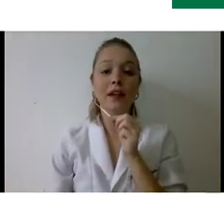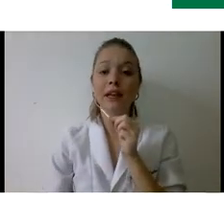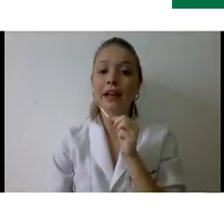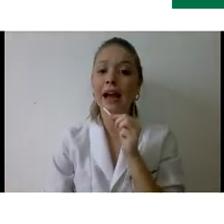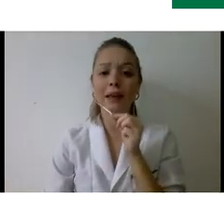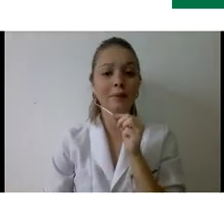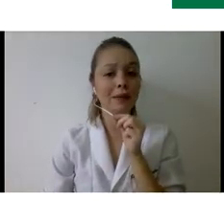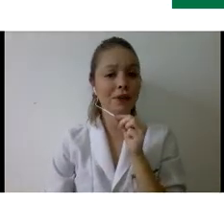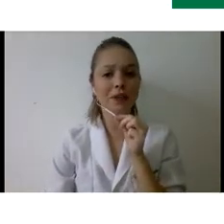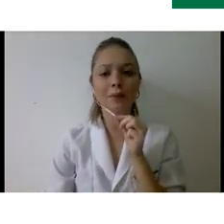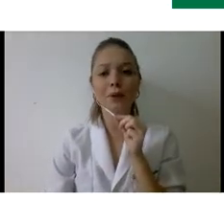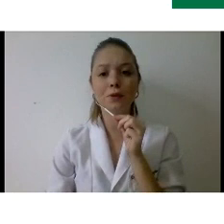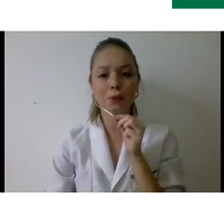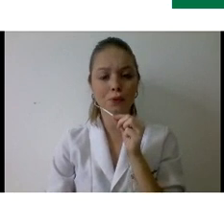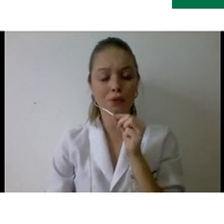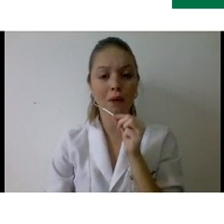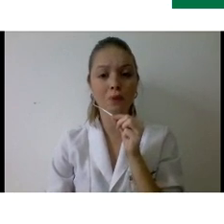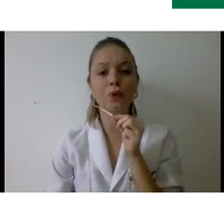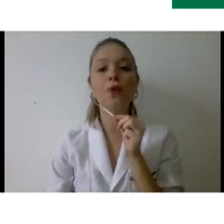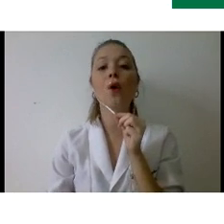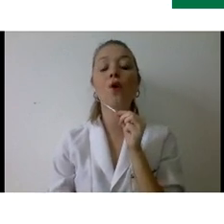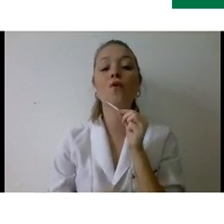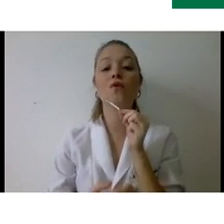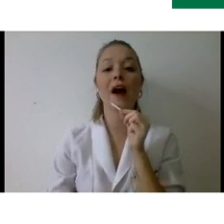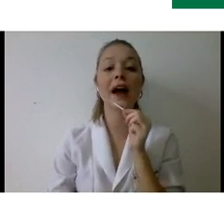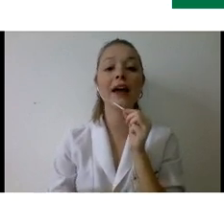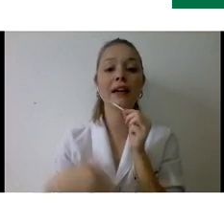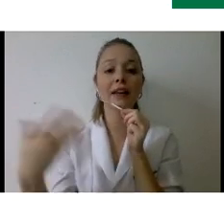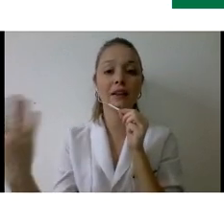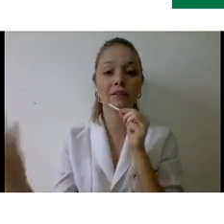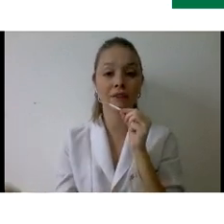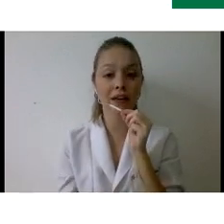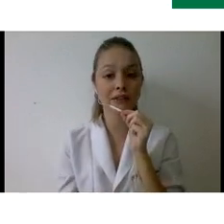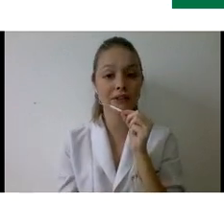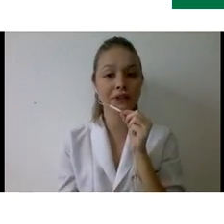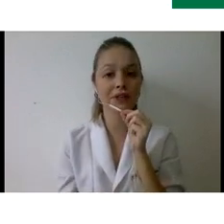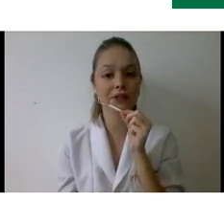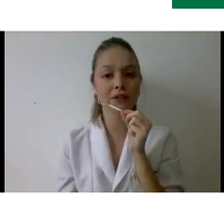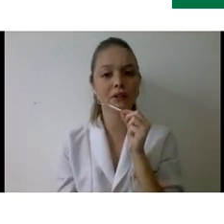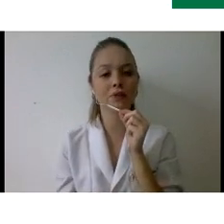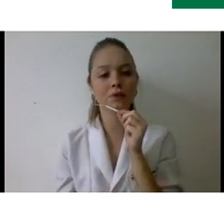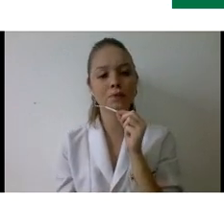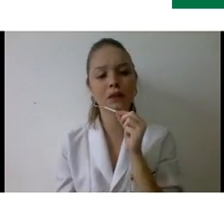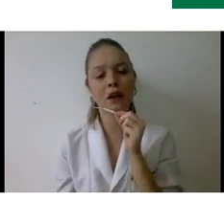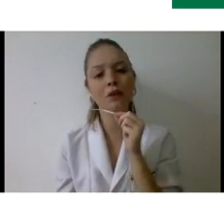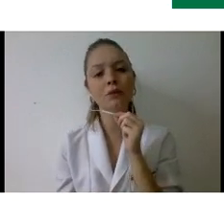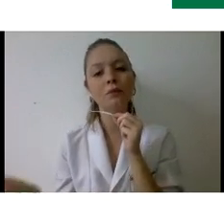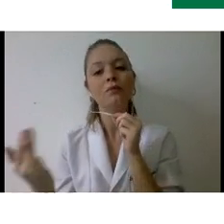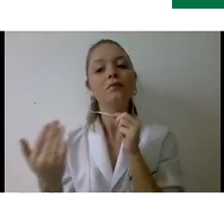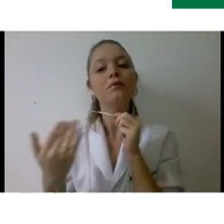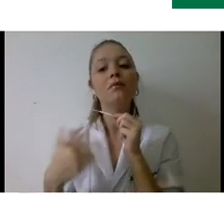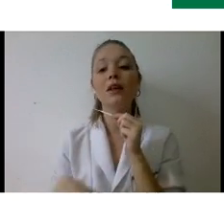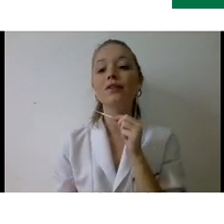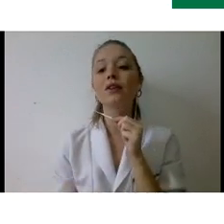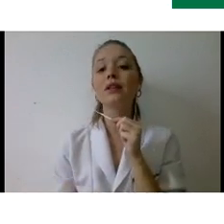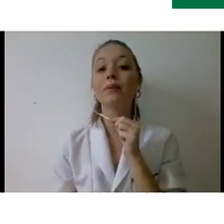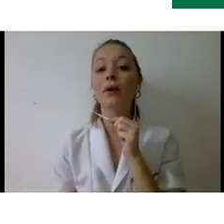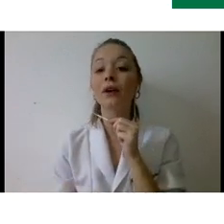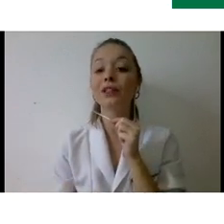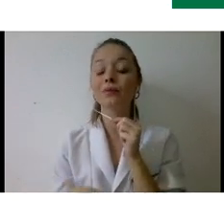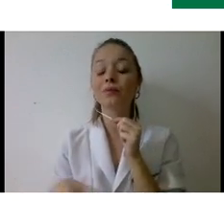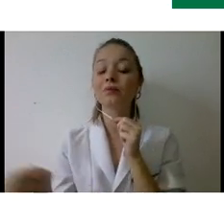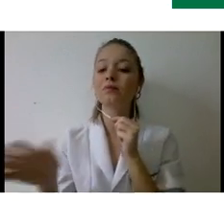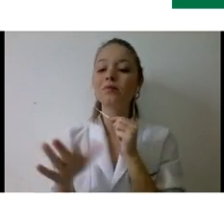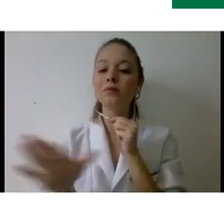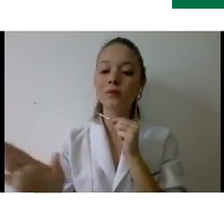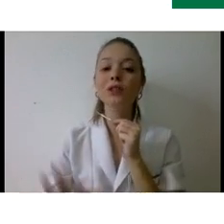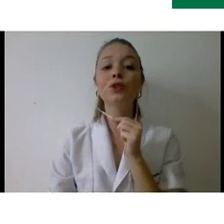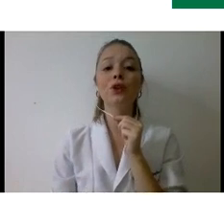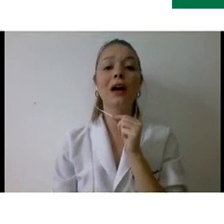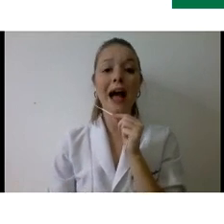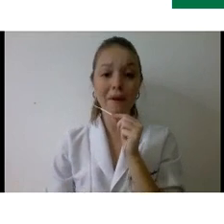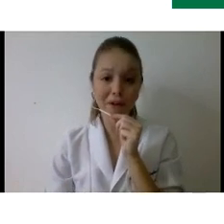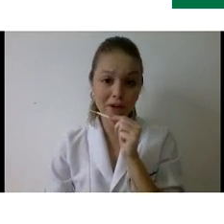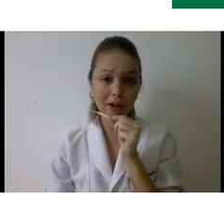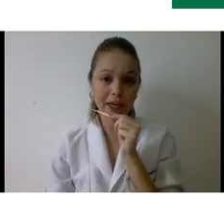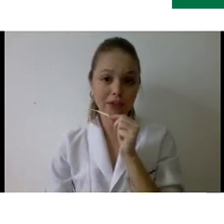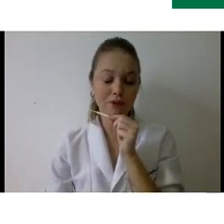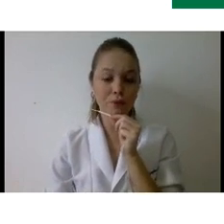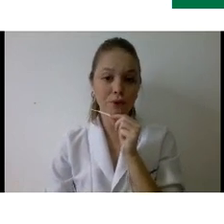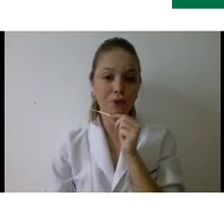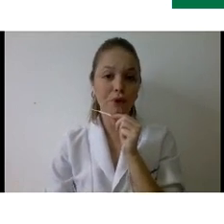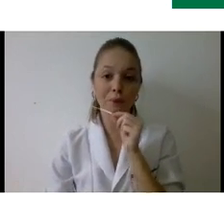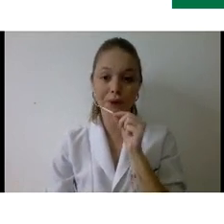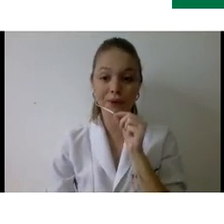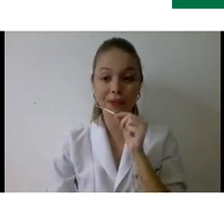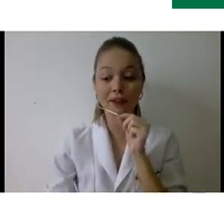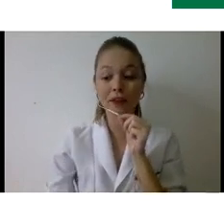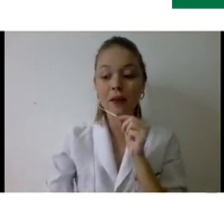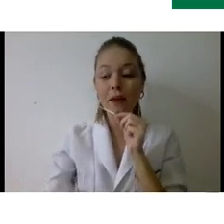Então, você vai ligar imediatamente para o SAMU, ou vai, né, levar essa criança até o hospital, e você pode jogar água